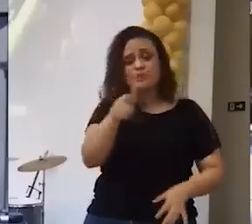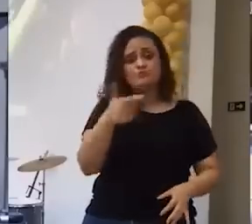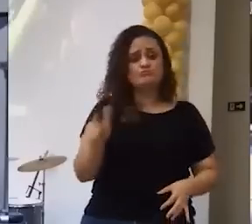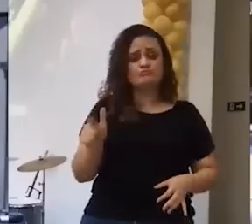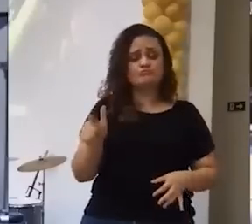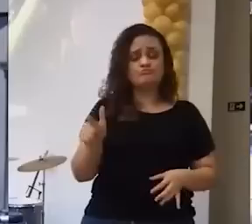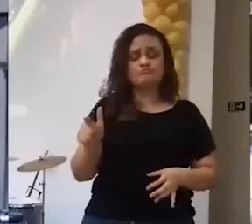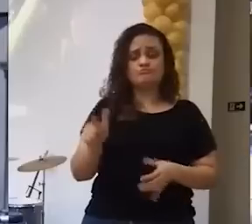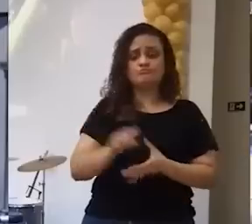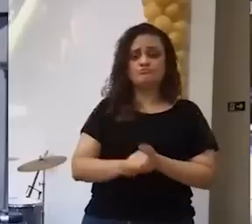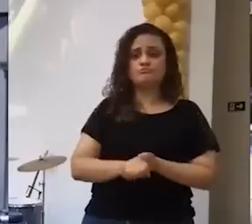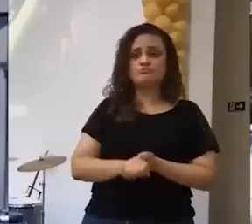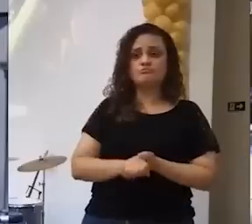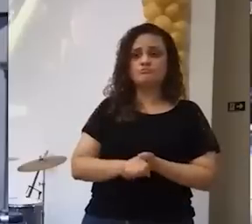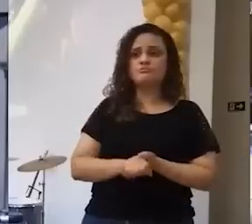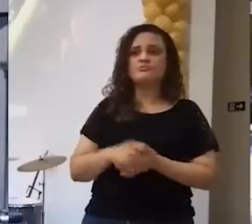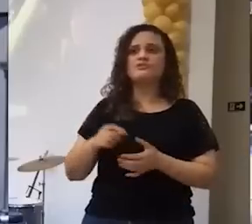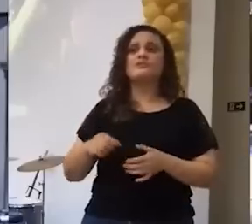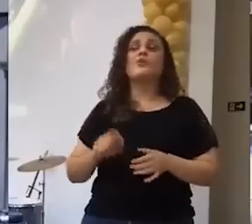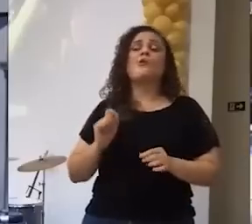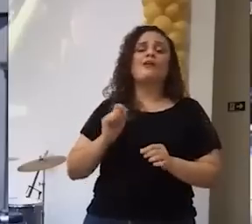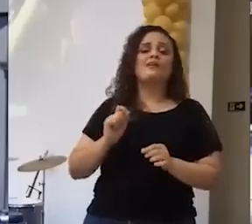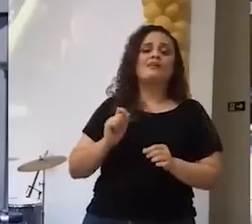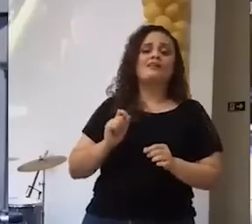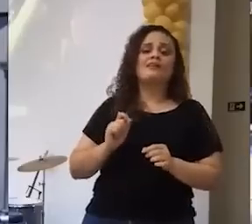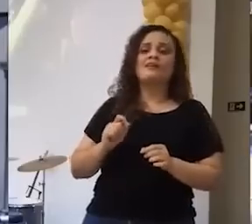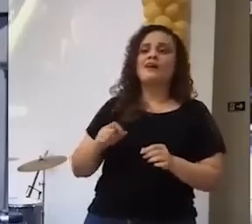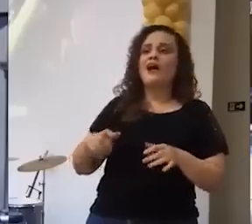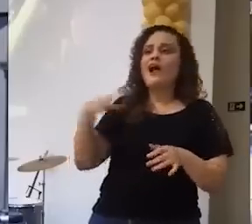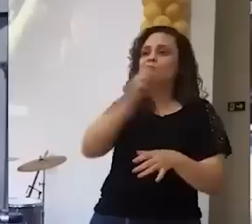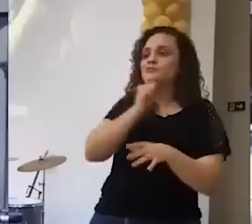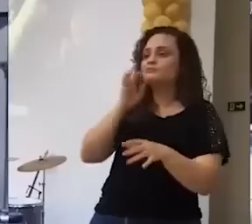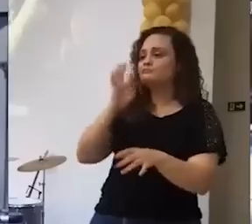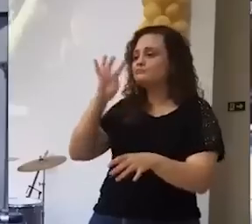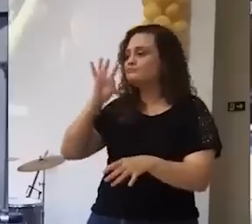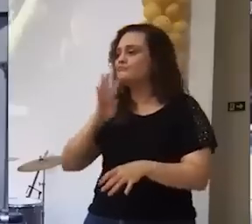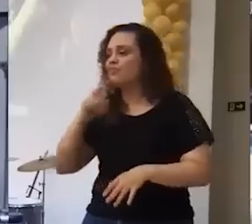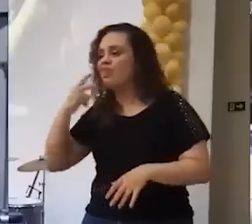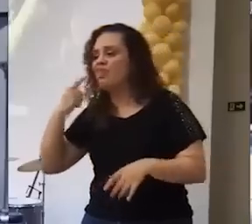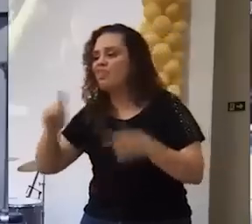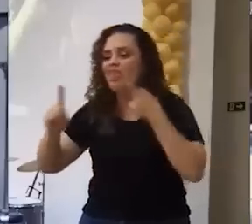Logo nós vamos ter queixas uns dos outros. Daí,